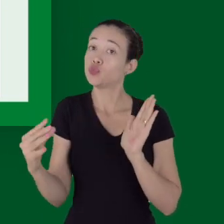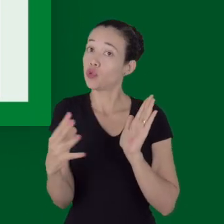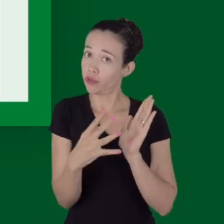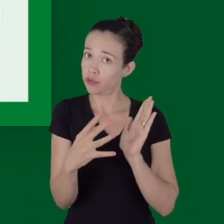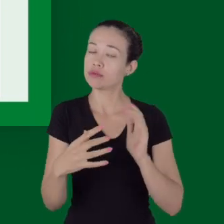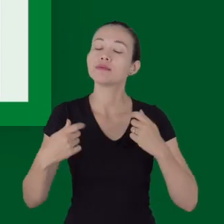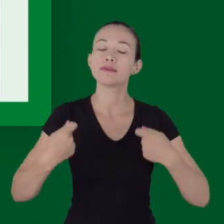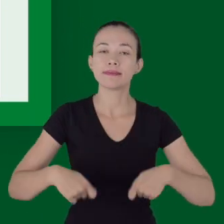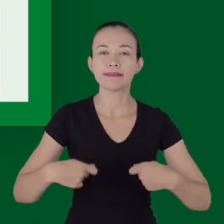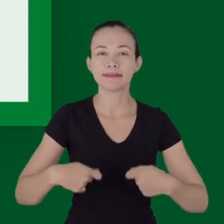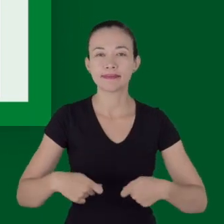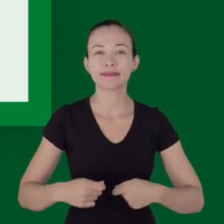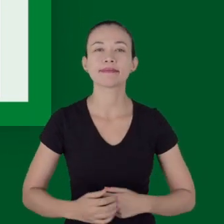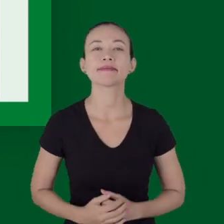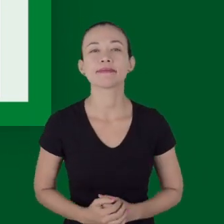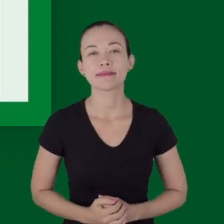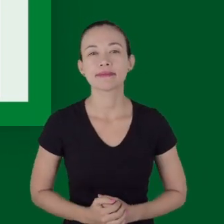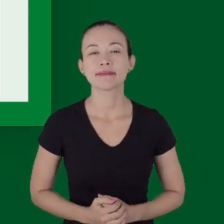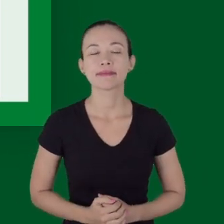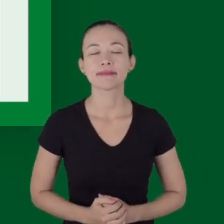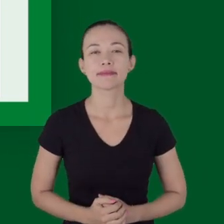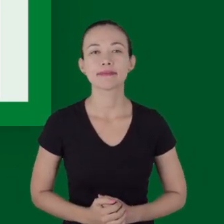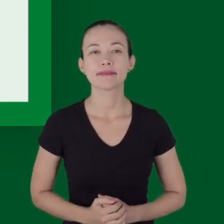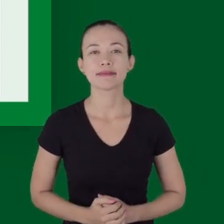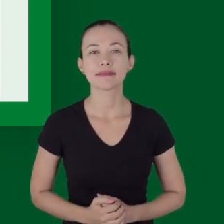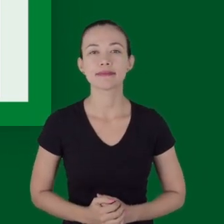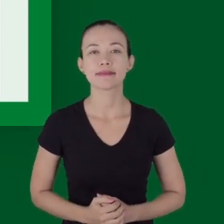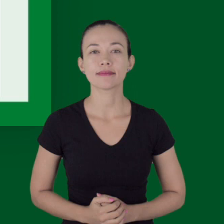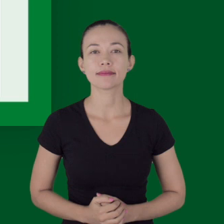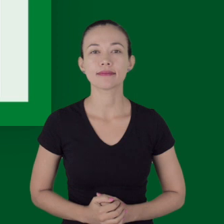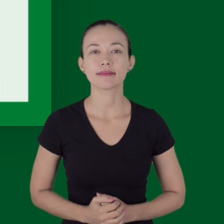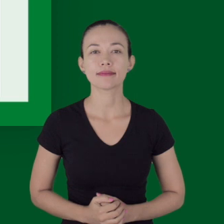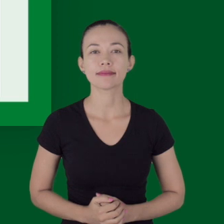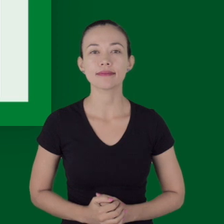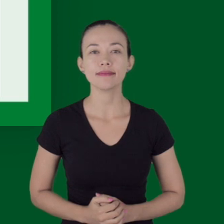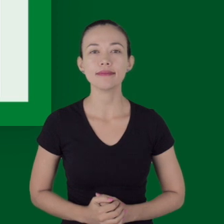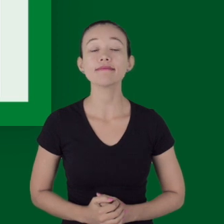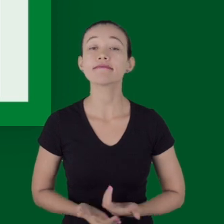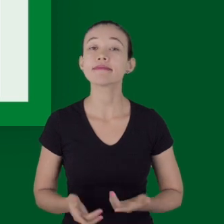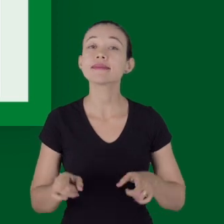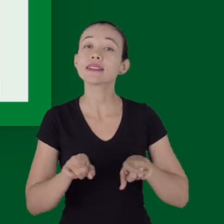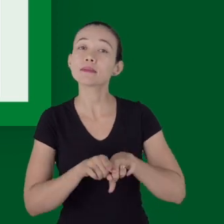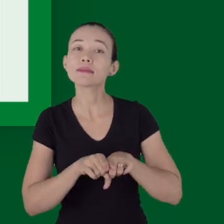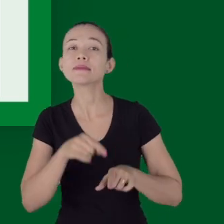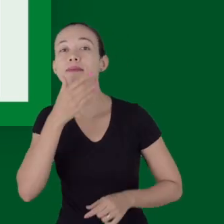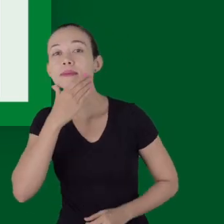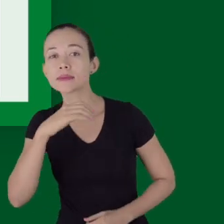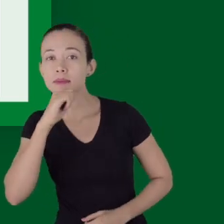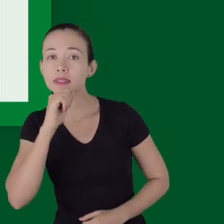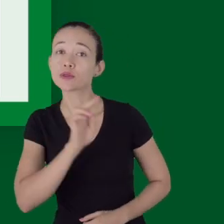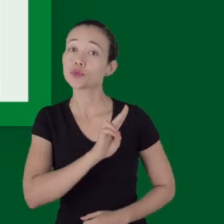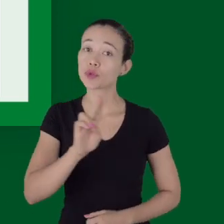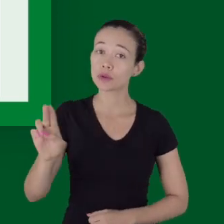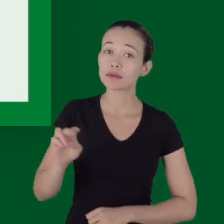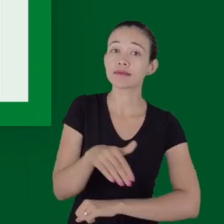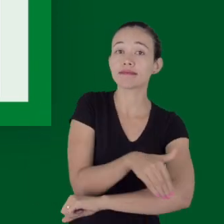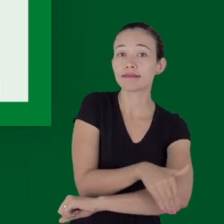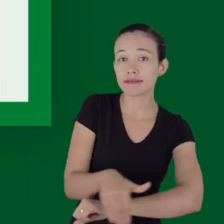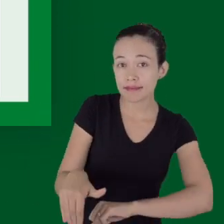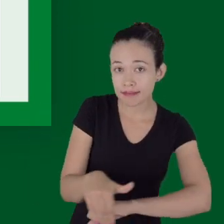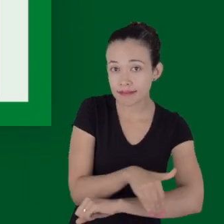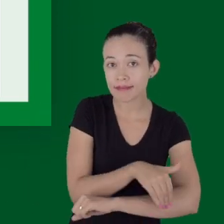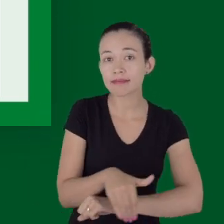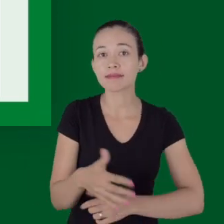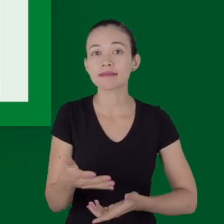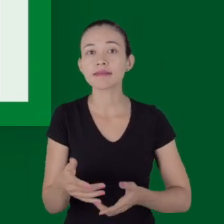mudança de endereço, de telefone, que sempre esteja atualizando aqui no plano terapêutico. Nome